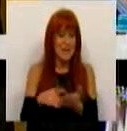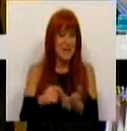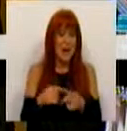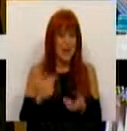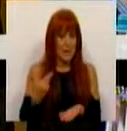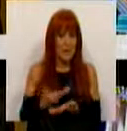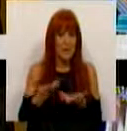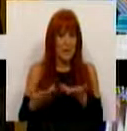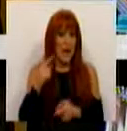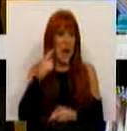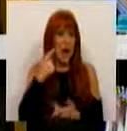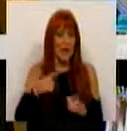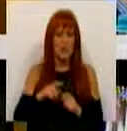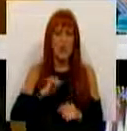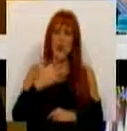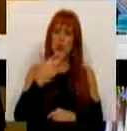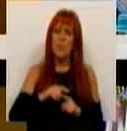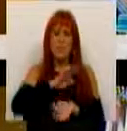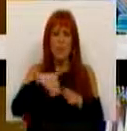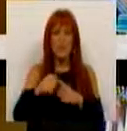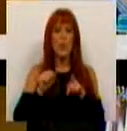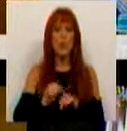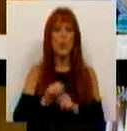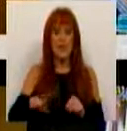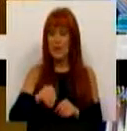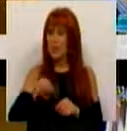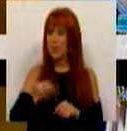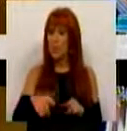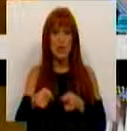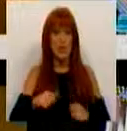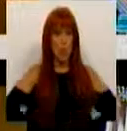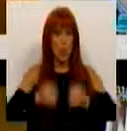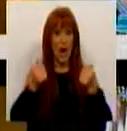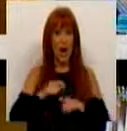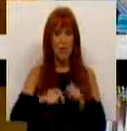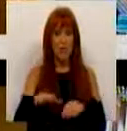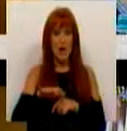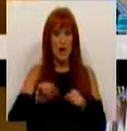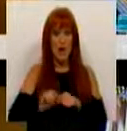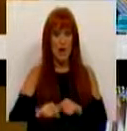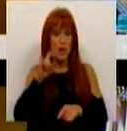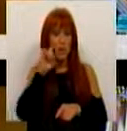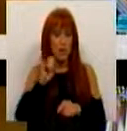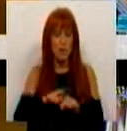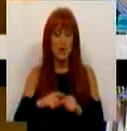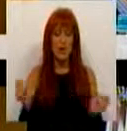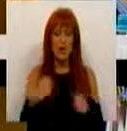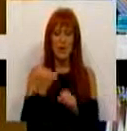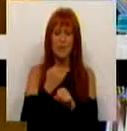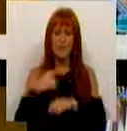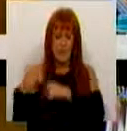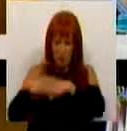de testar. A nossa convicção é de que envolver quem está no terreno na gestão é um ganho para os espaços protegidos. A promoção das